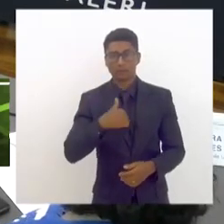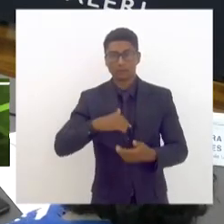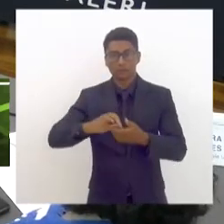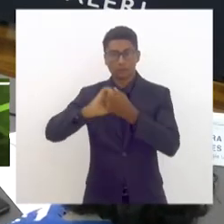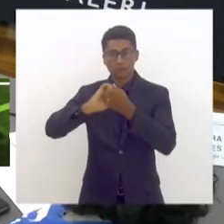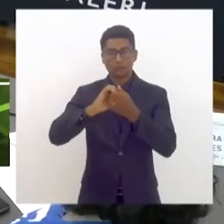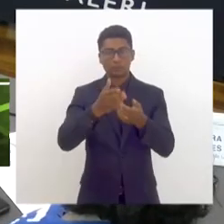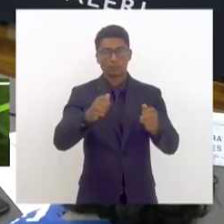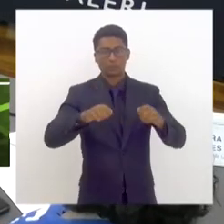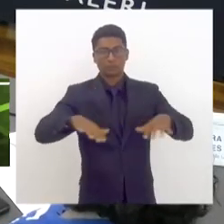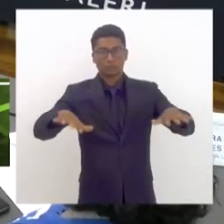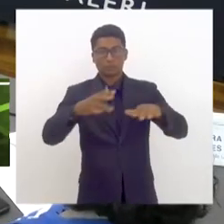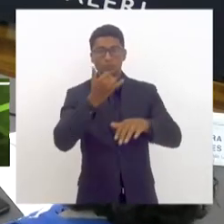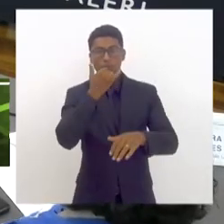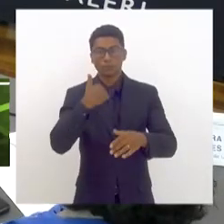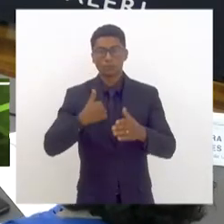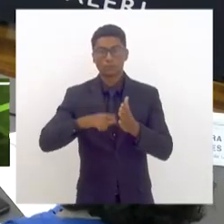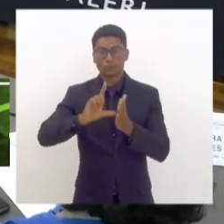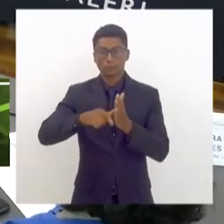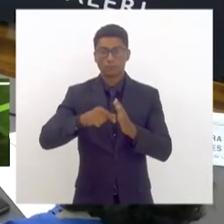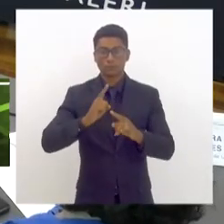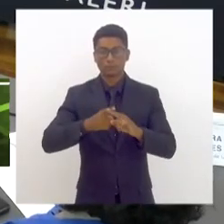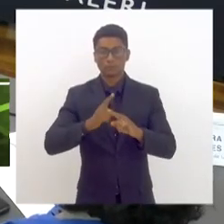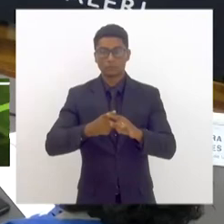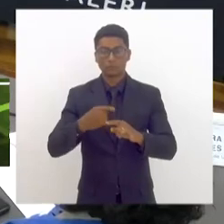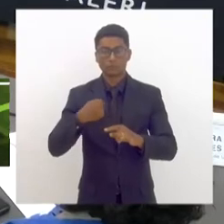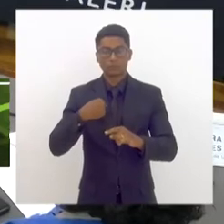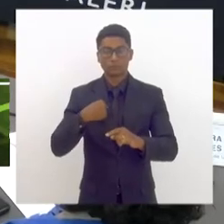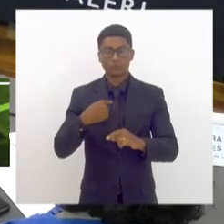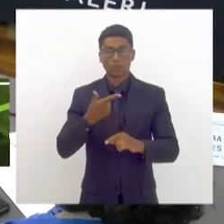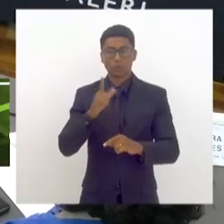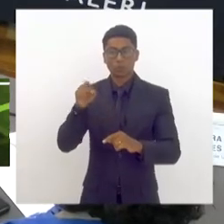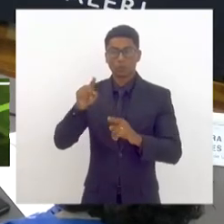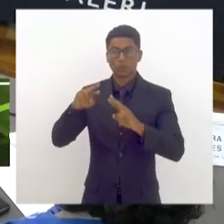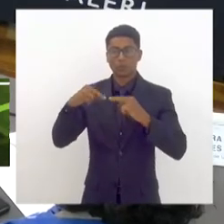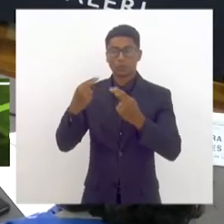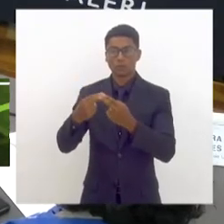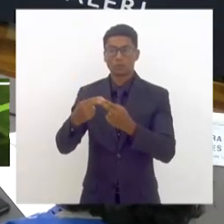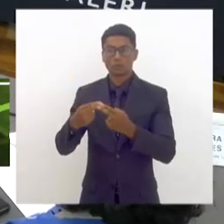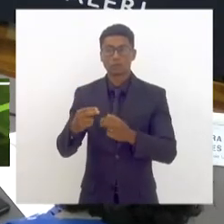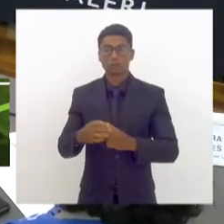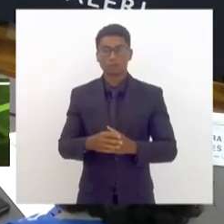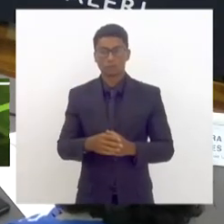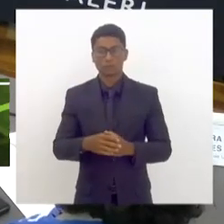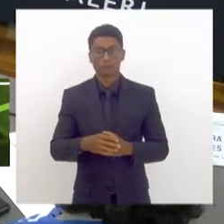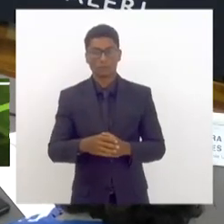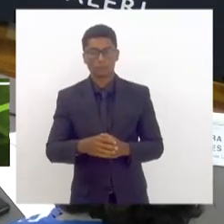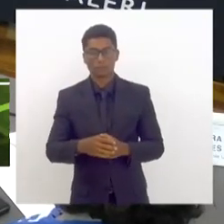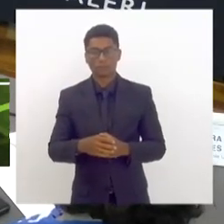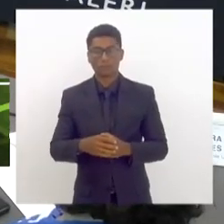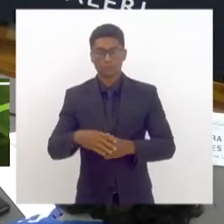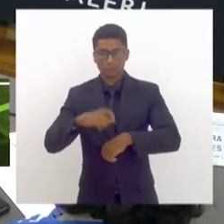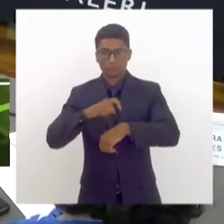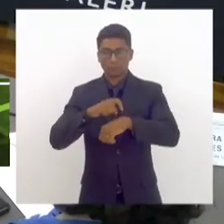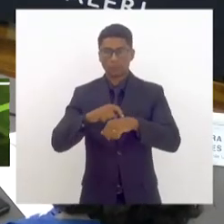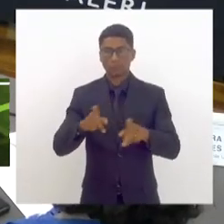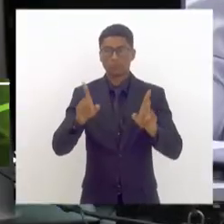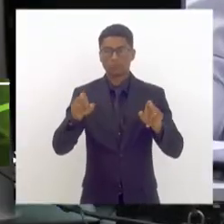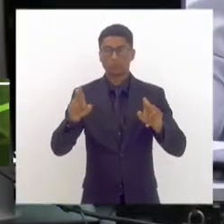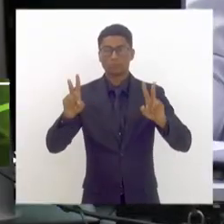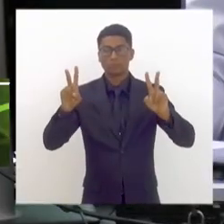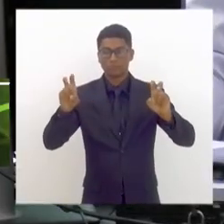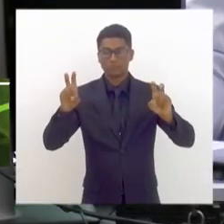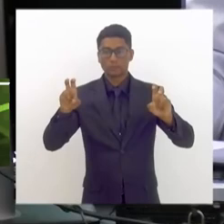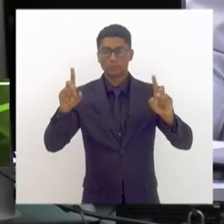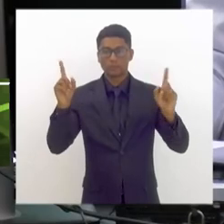todo mundo. Desculpem um atraso, mas estava numa audiência pública que está acontecendo simultaneamente a esta aqui, um tema muito complexo,